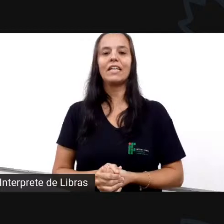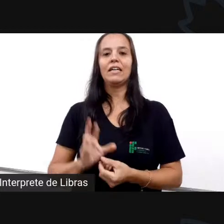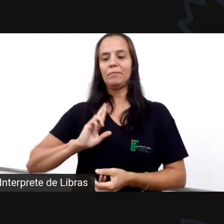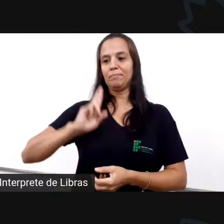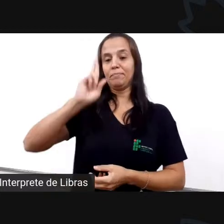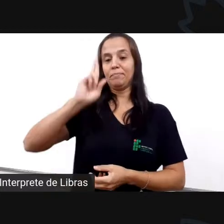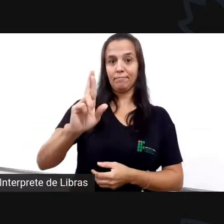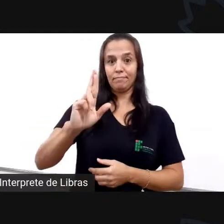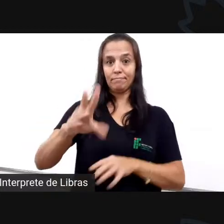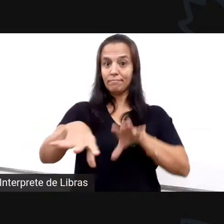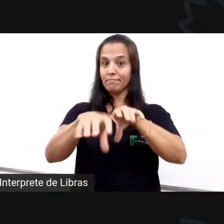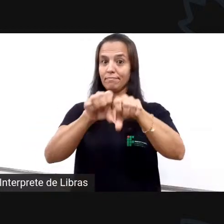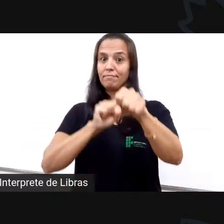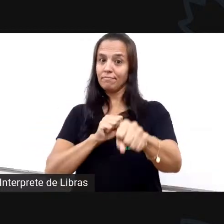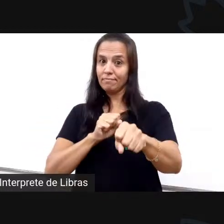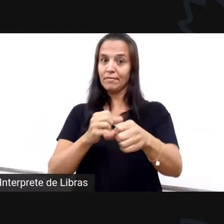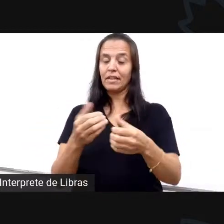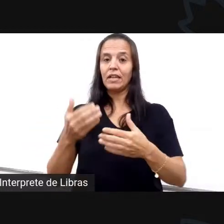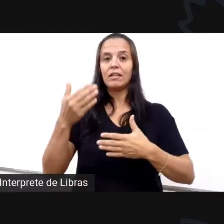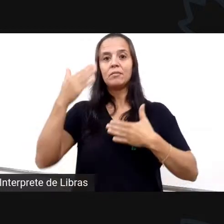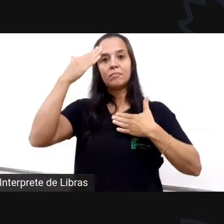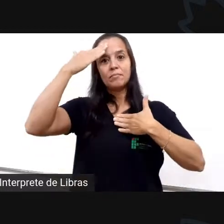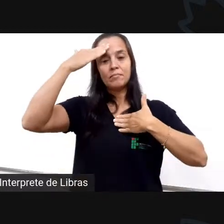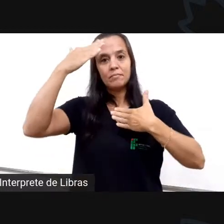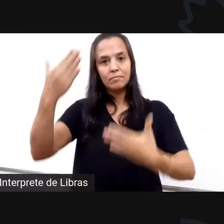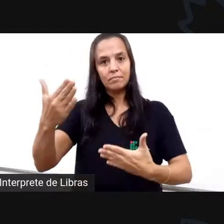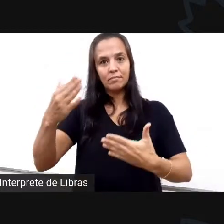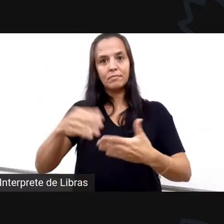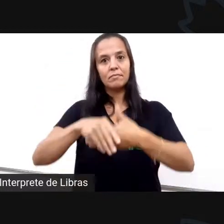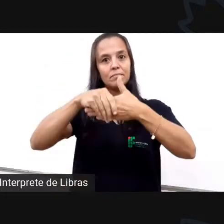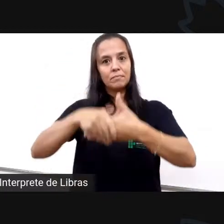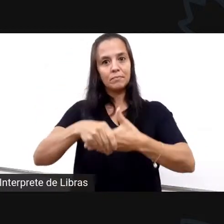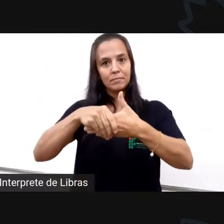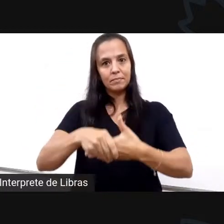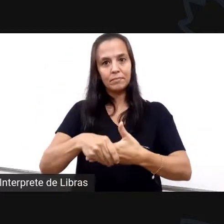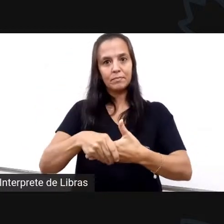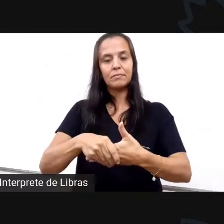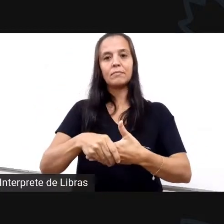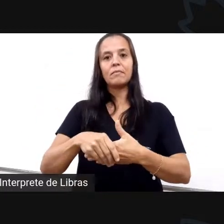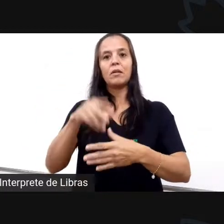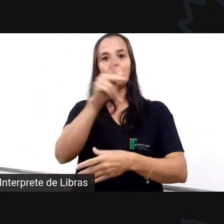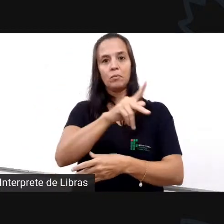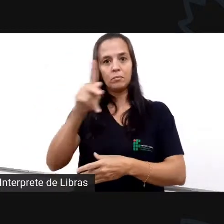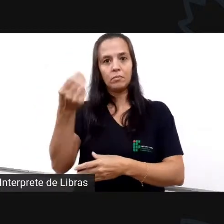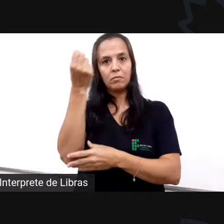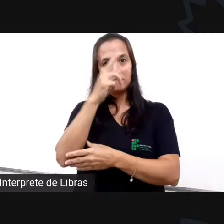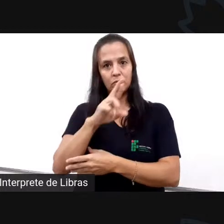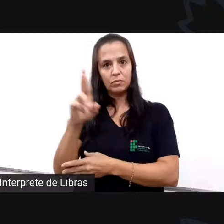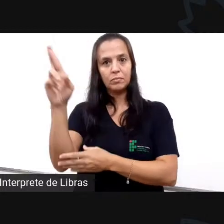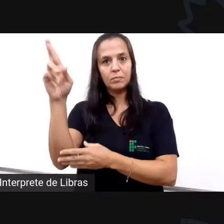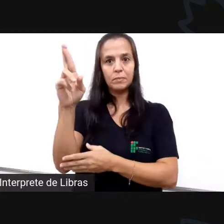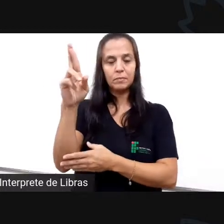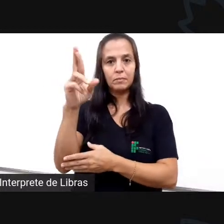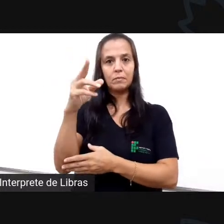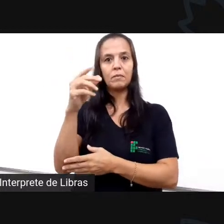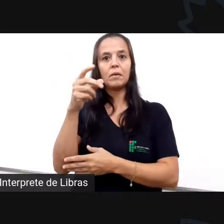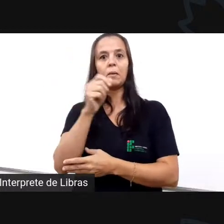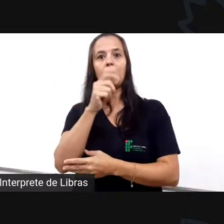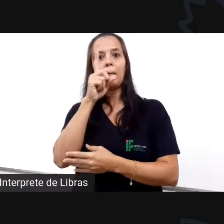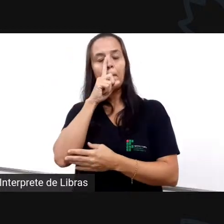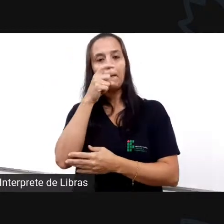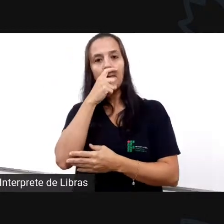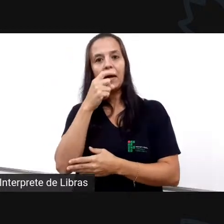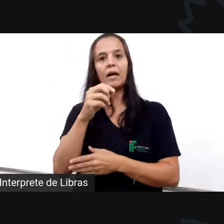eu gostaria de saudar a todos os presentes, professores, diretores, pais e